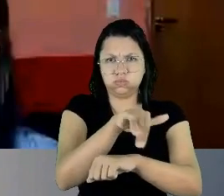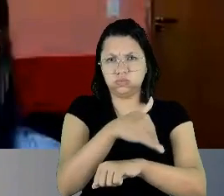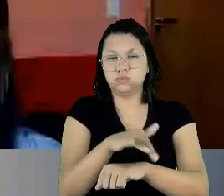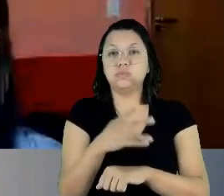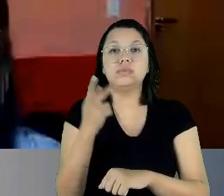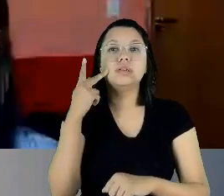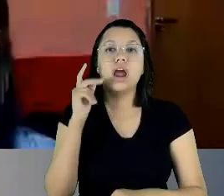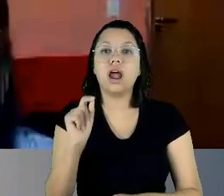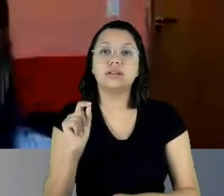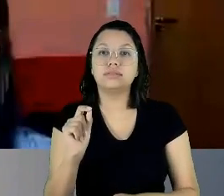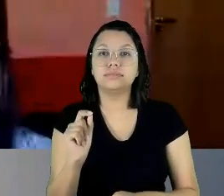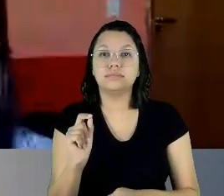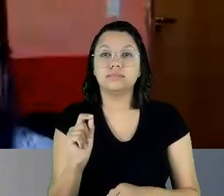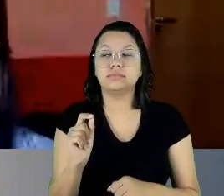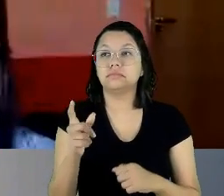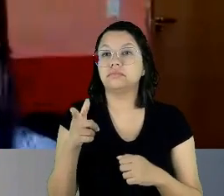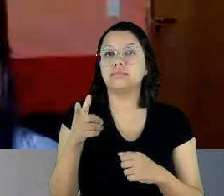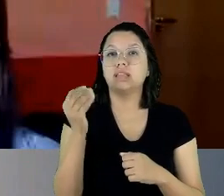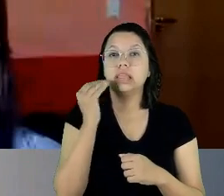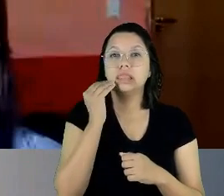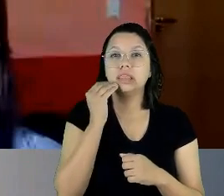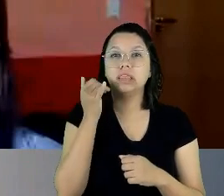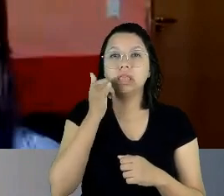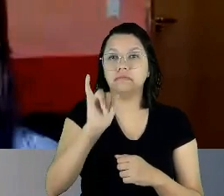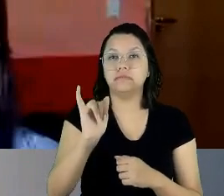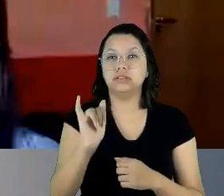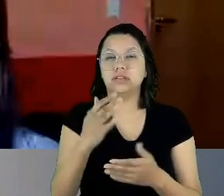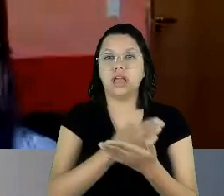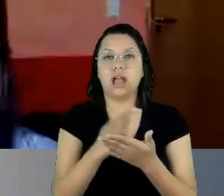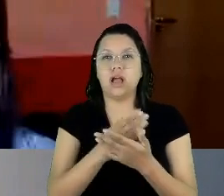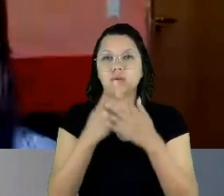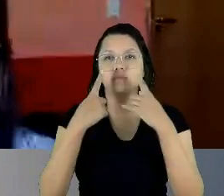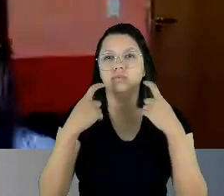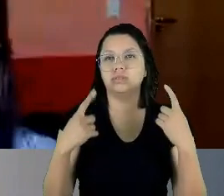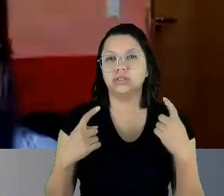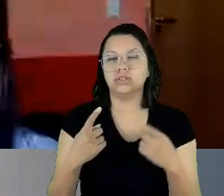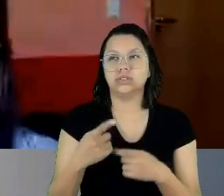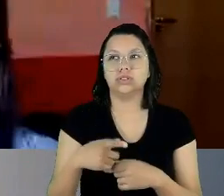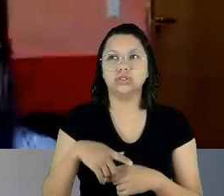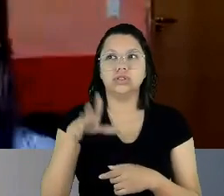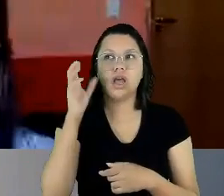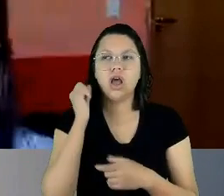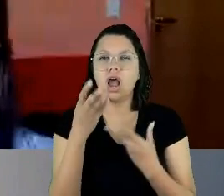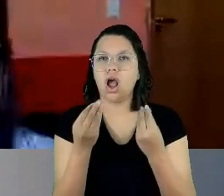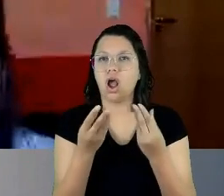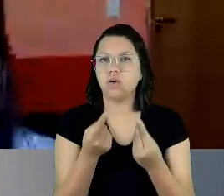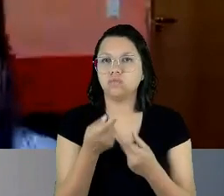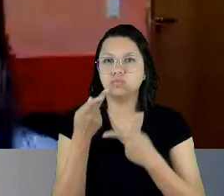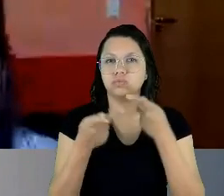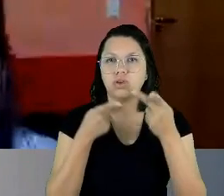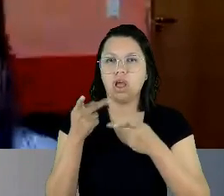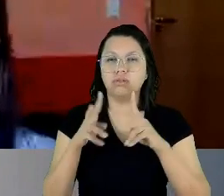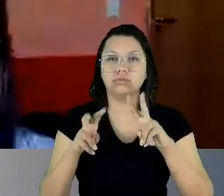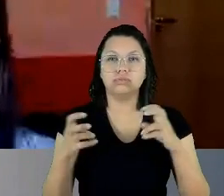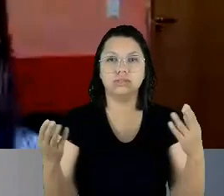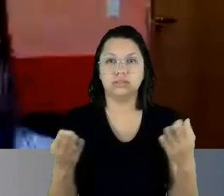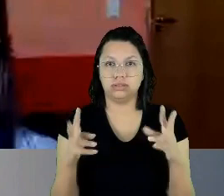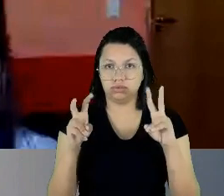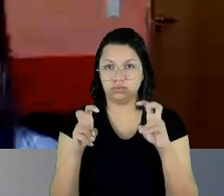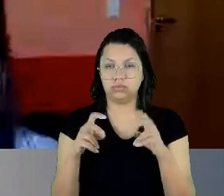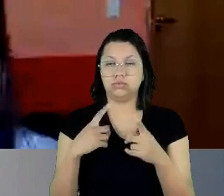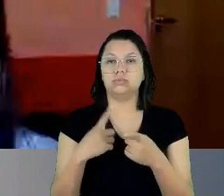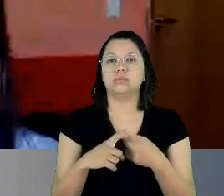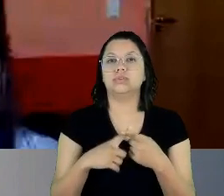Para que não tentem evitar sofrer alguma agressão. A gente vê relatos muitos sobre esse